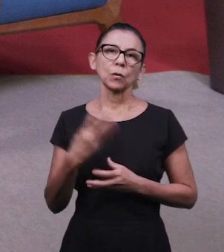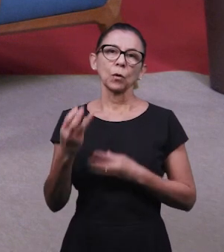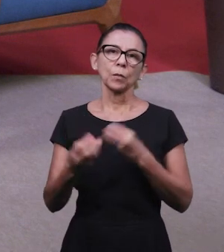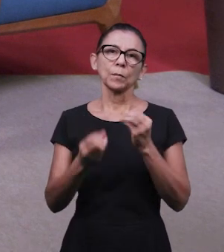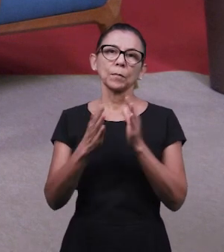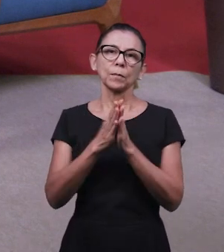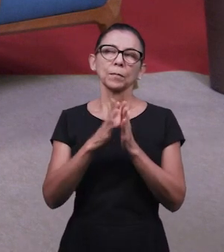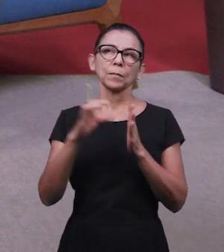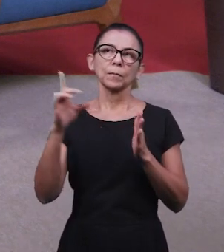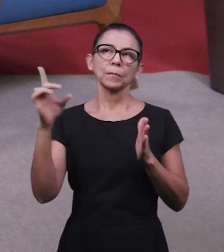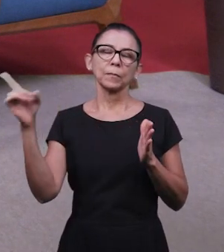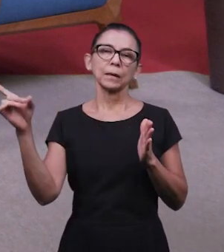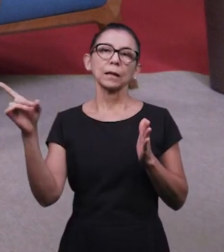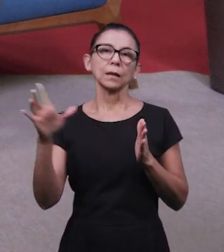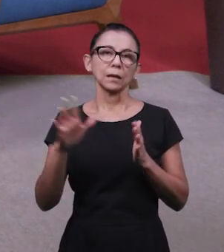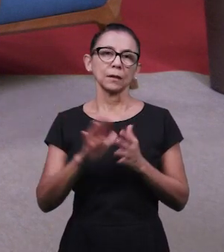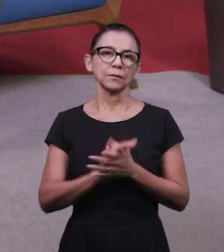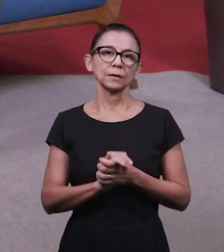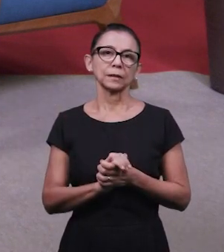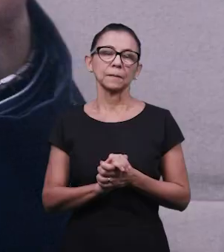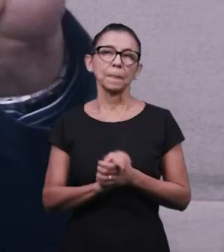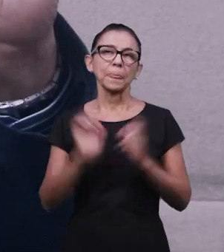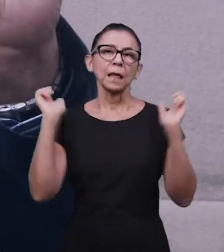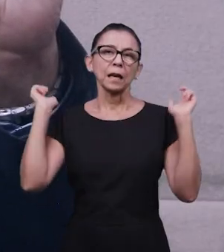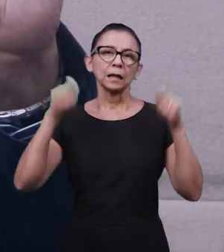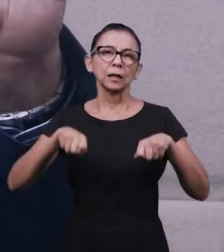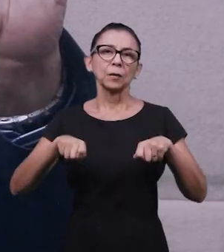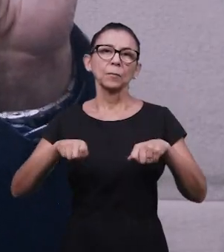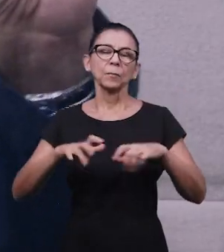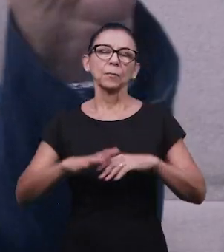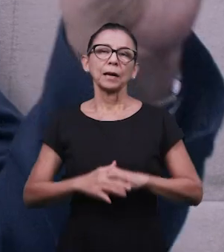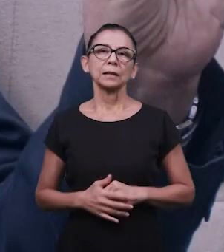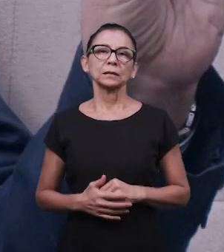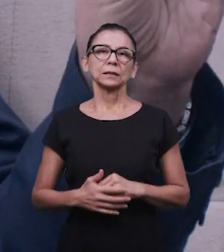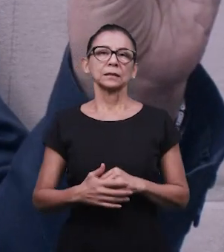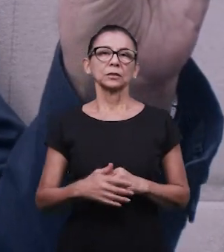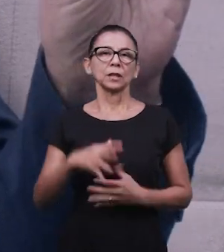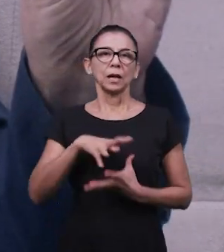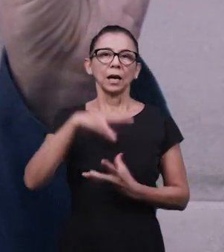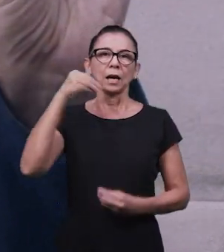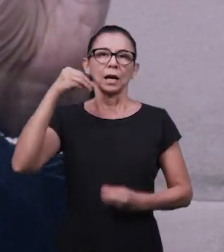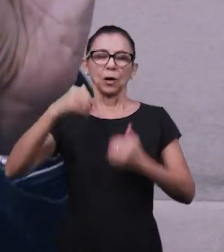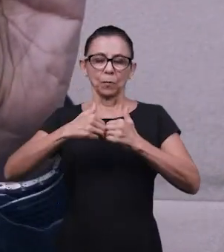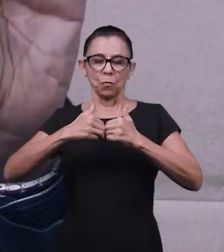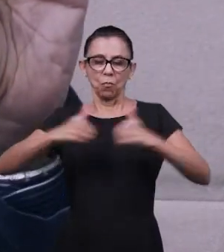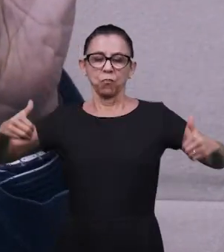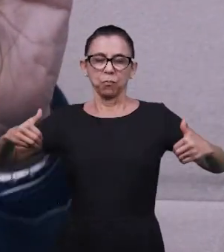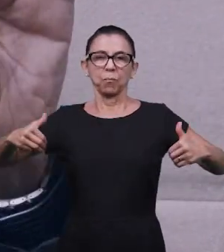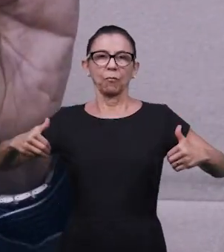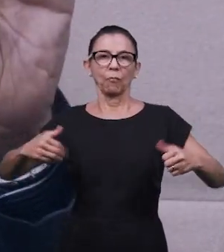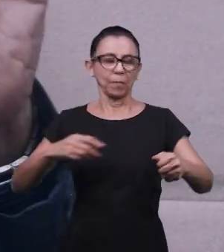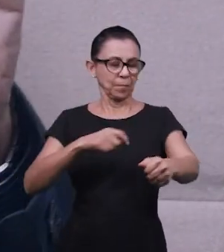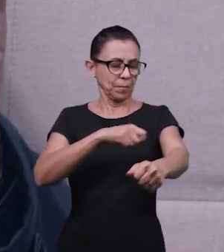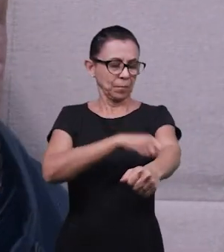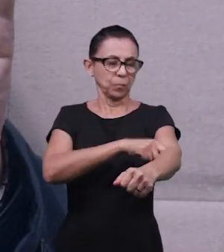em espírito de oração nesse texto, você nota com clareza, né,